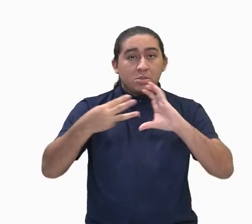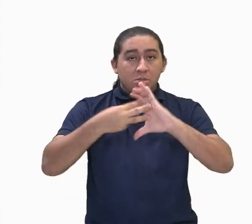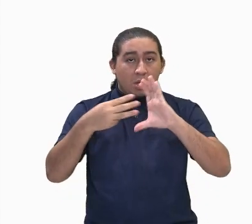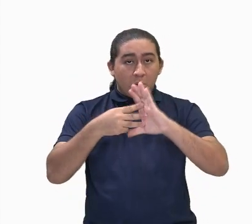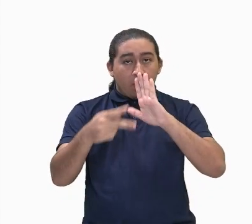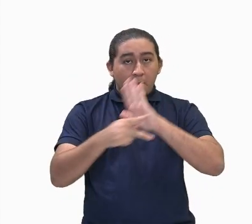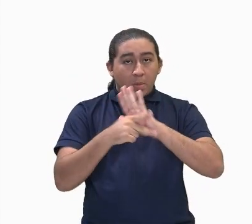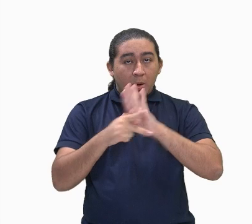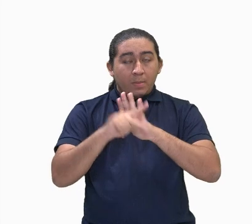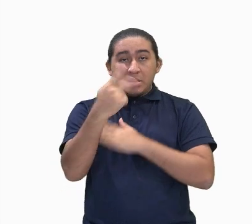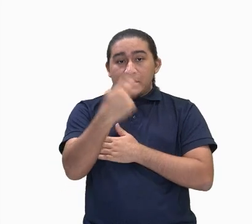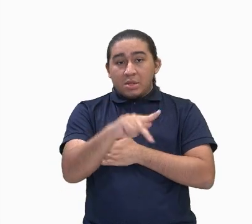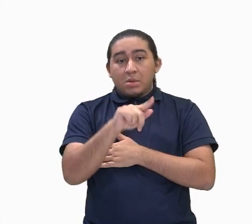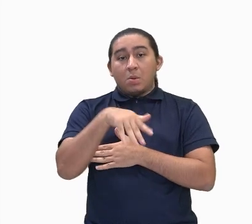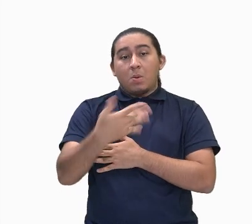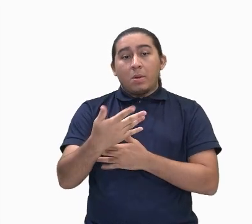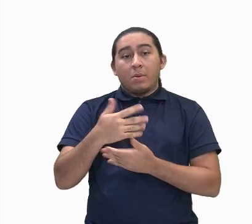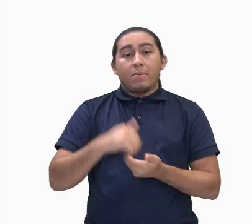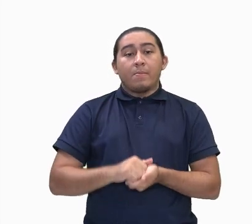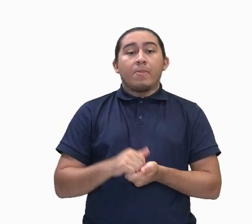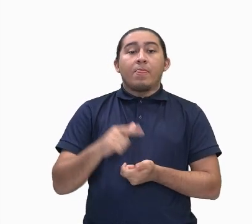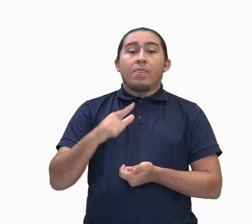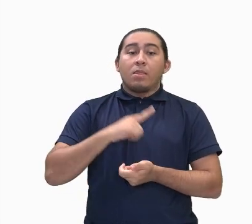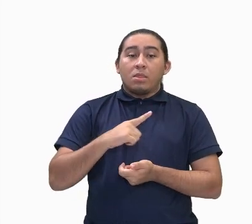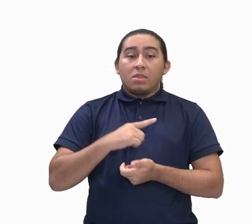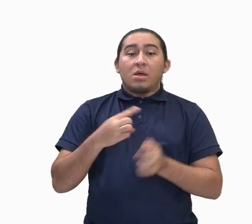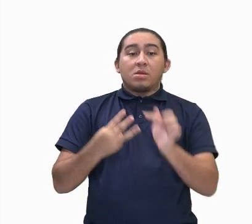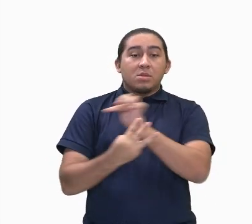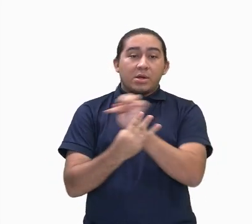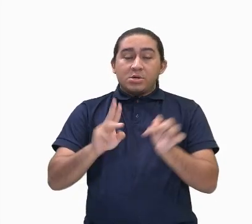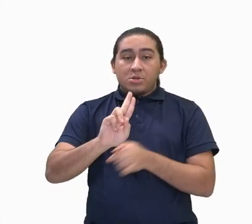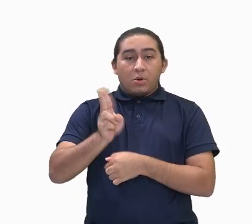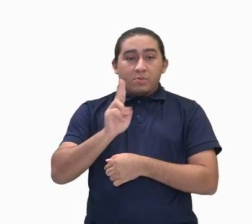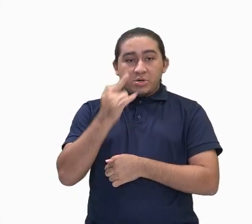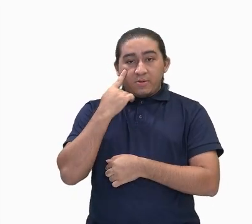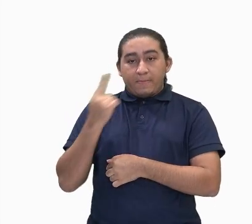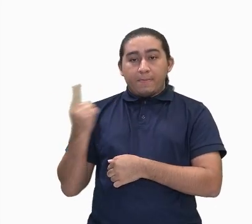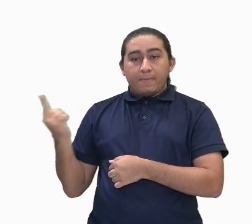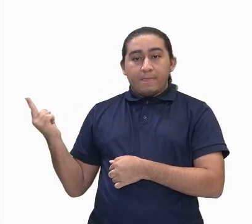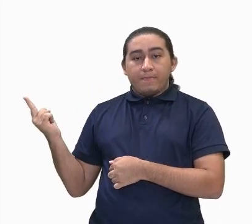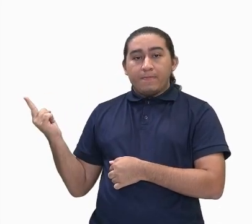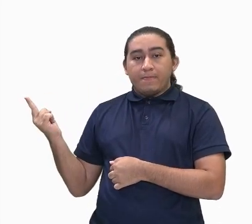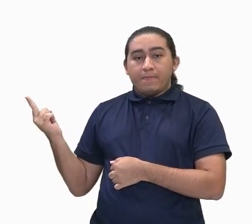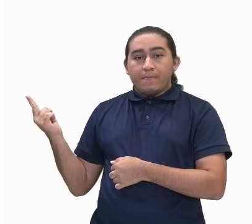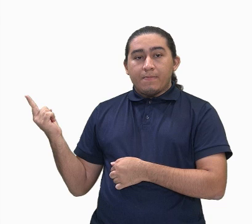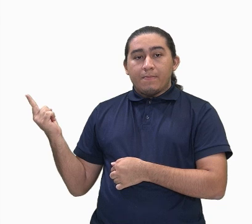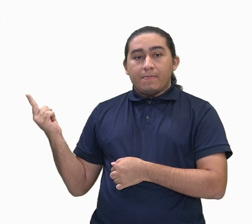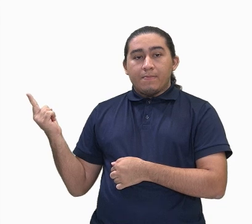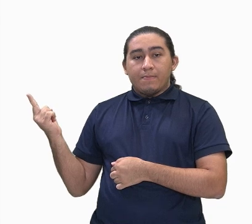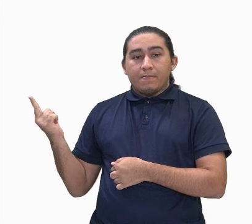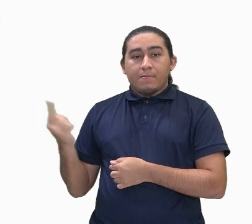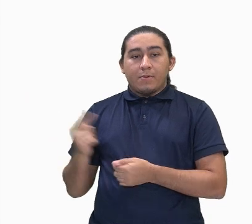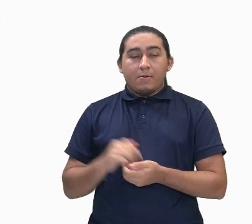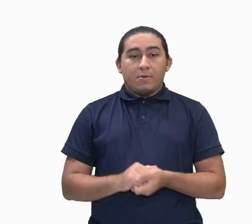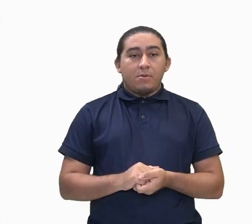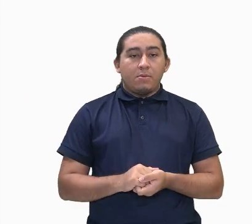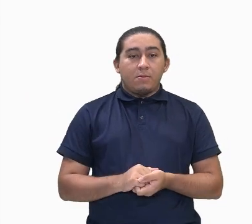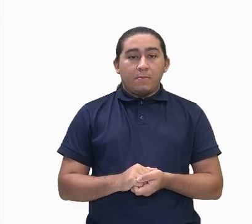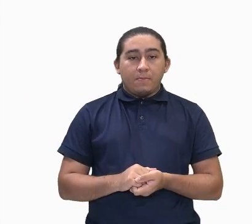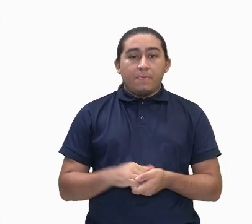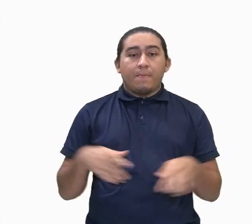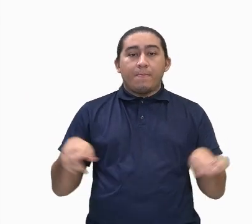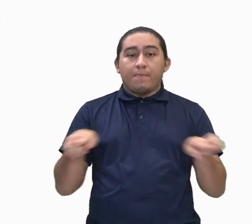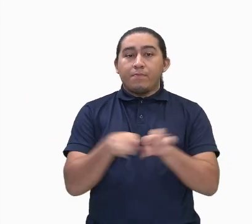tecido conjuntivo, que são os fibroblastos, os macrófagos e os plasmócitos. E além do tecido